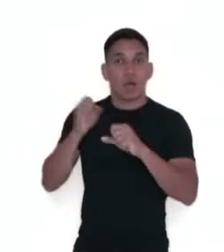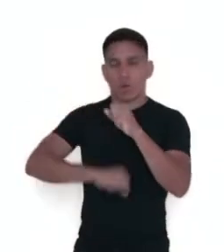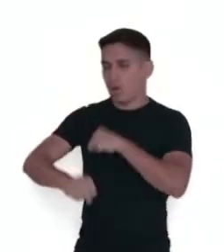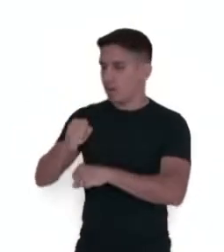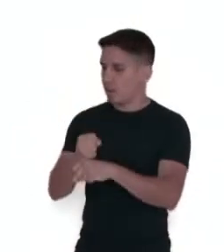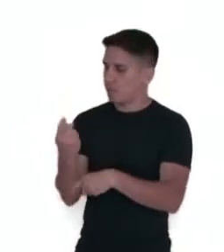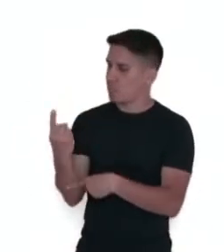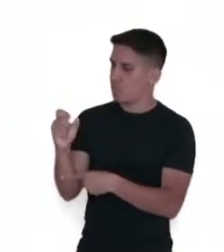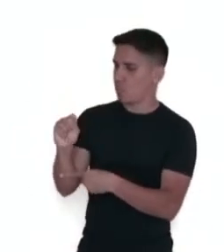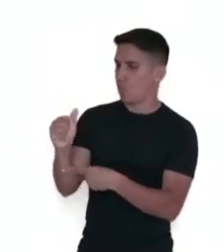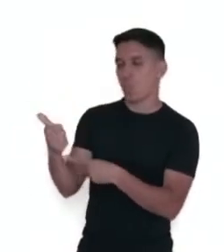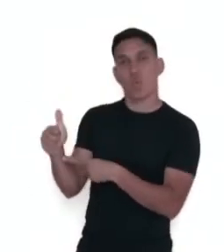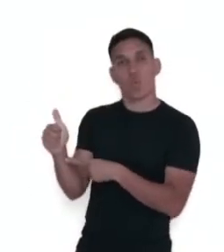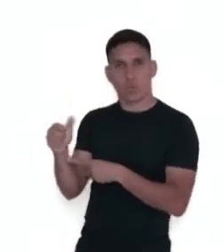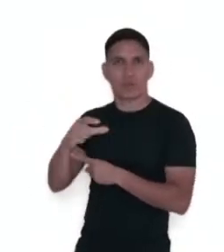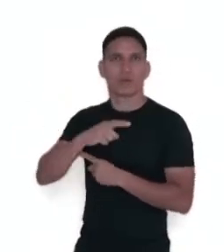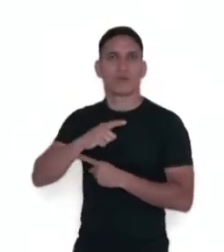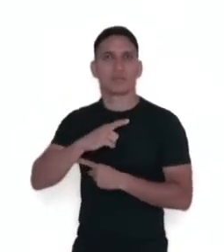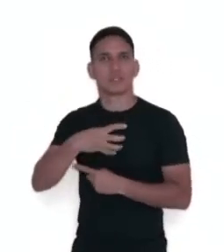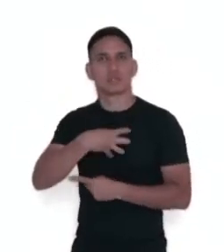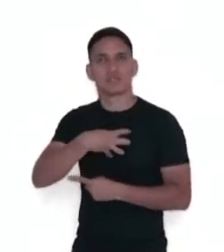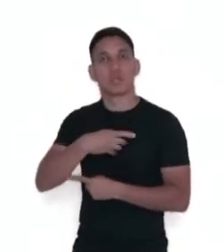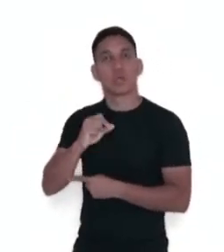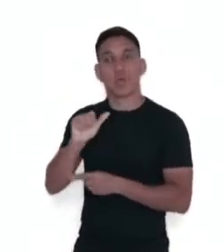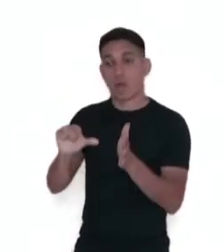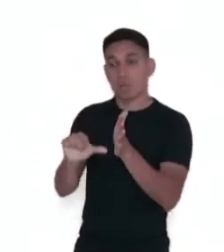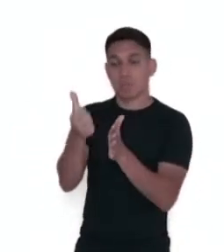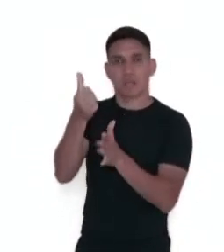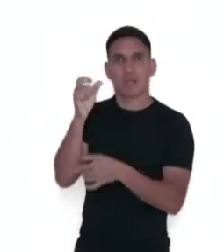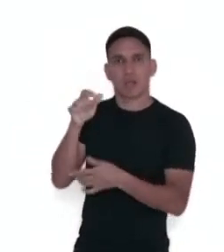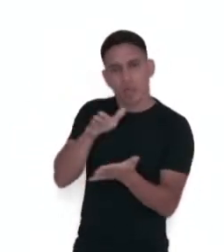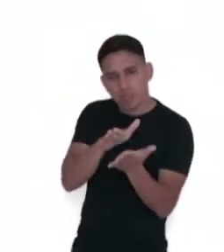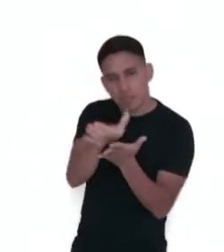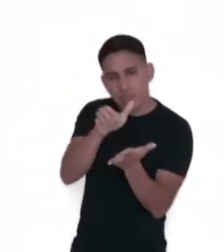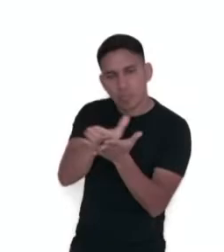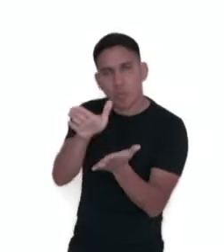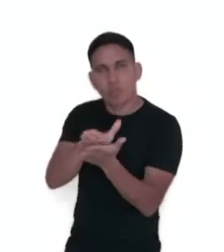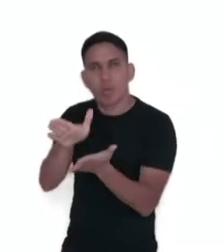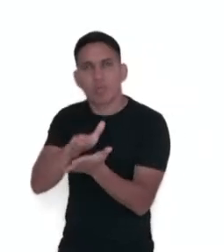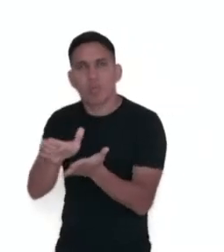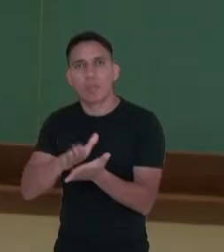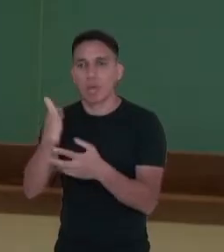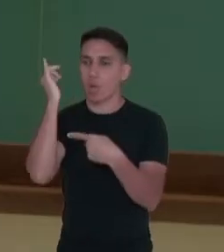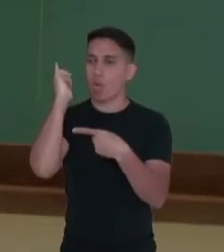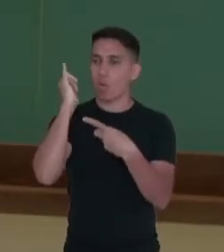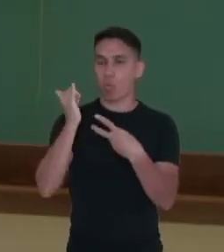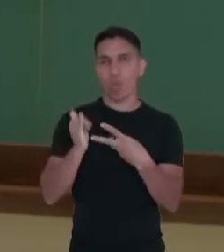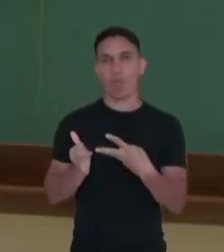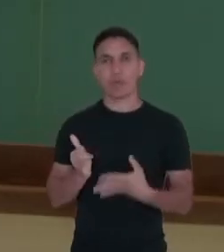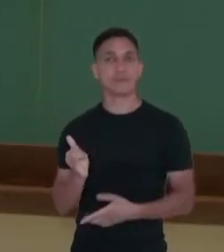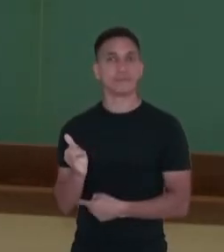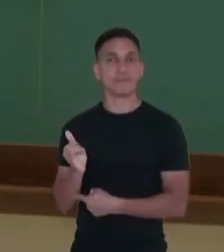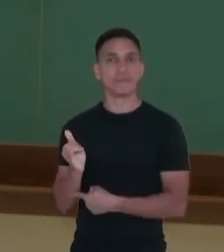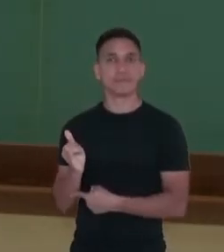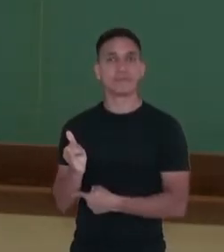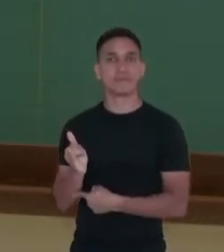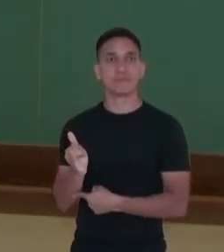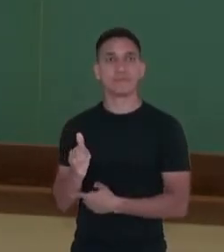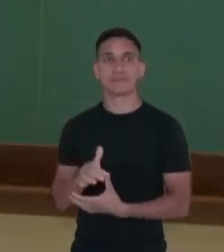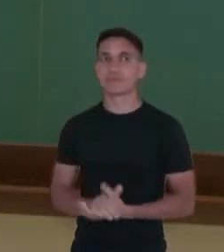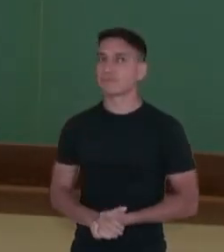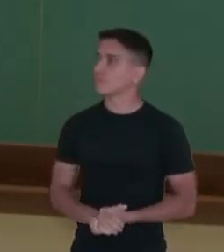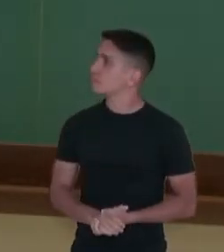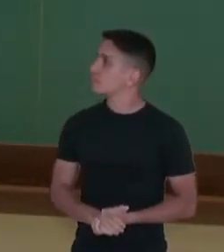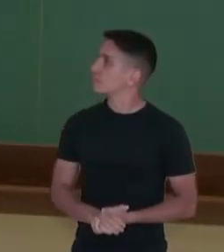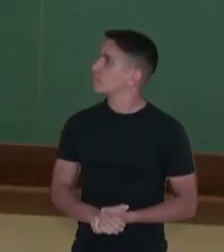1811, Sense and Sensibility se tornou a primeira das publicações, né, o primeiro romance a ser publicado. Né? This